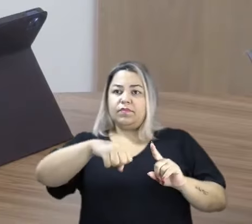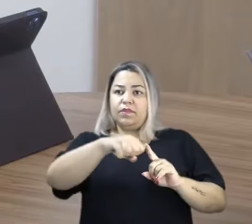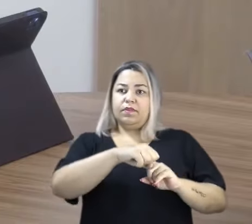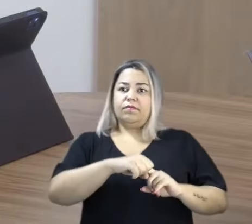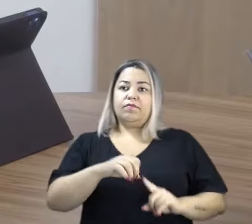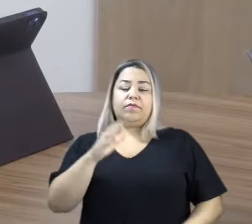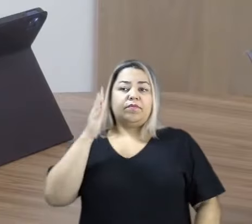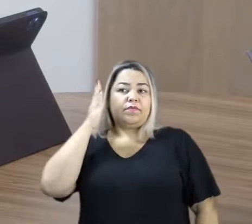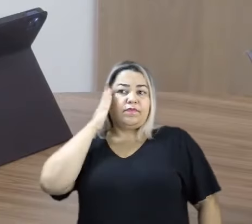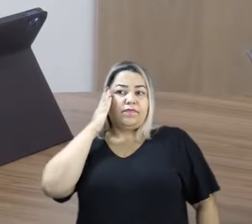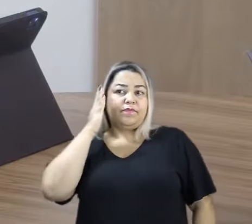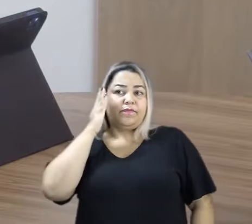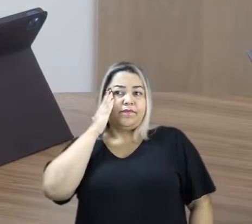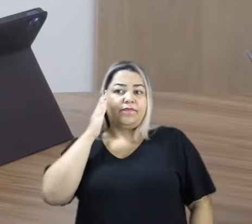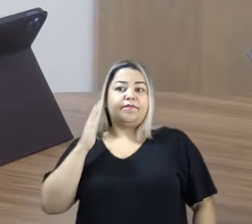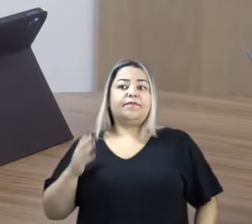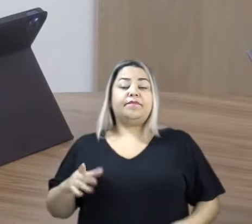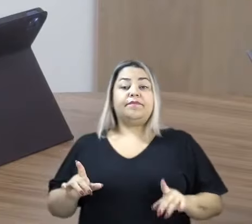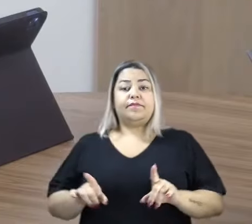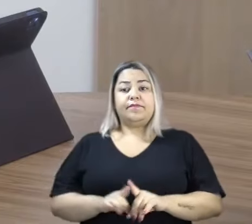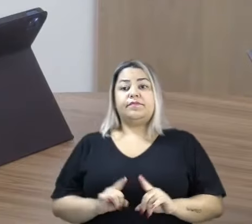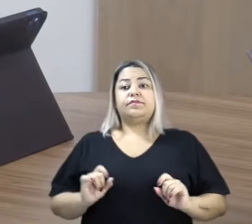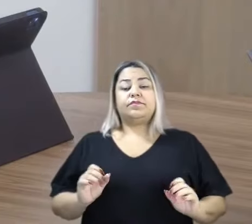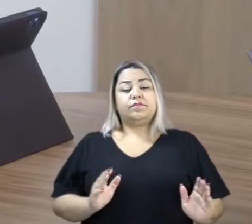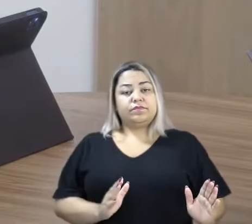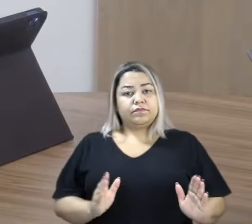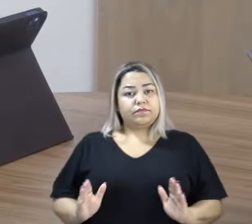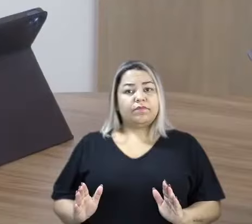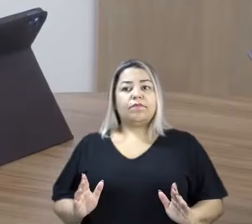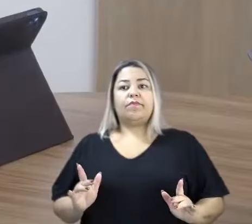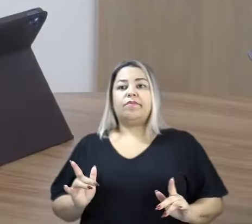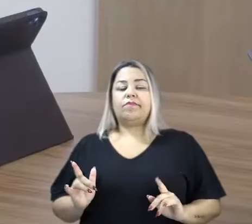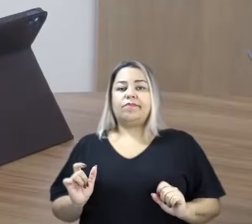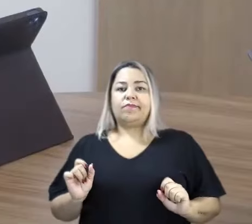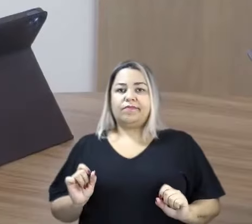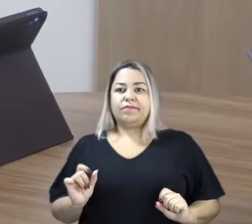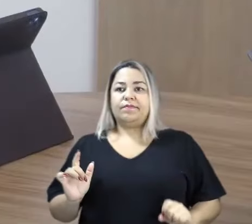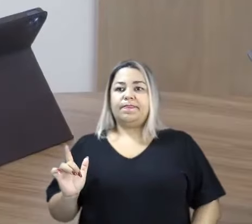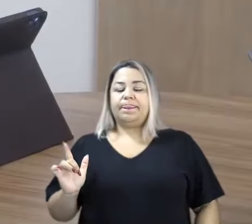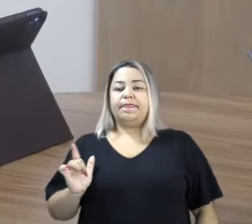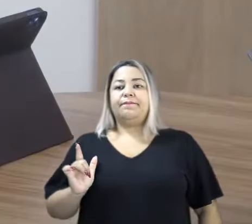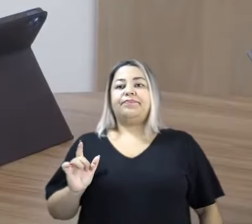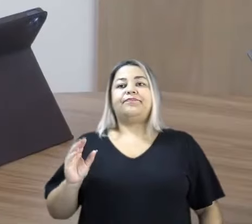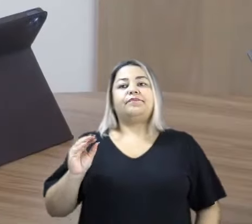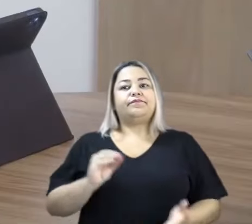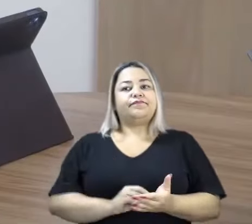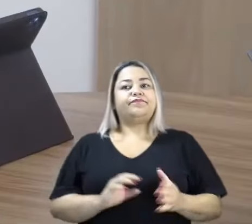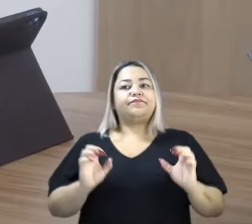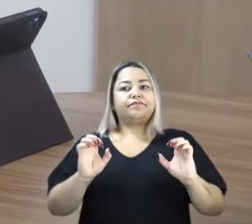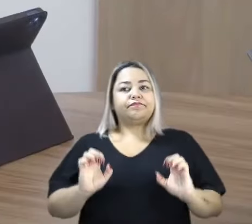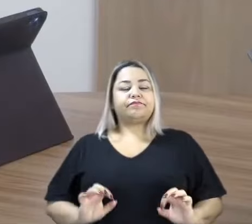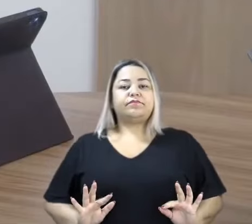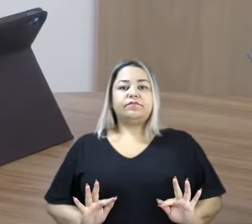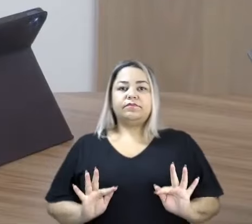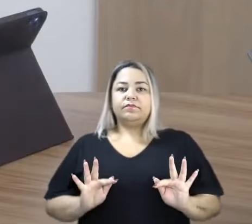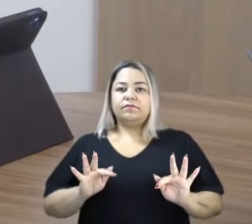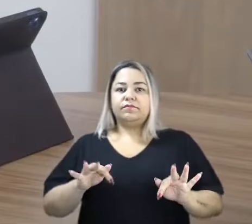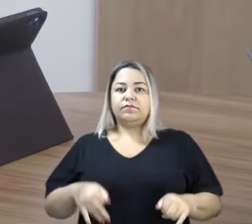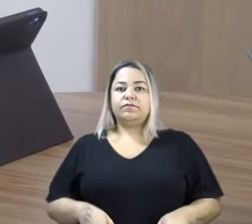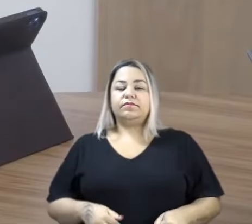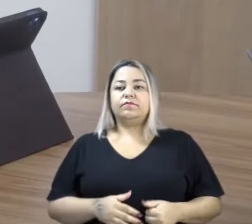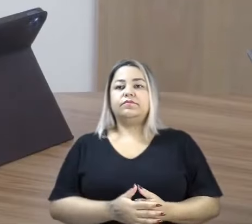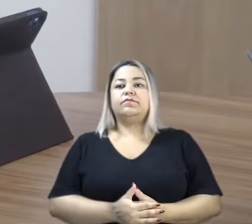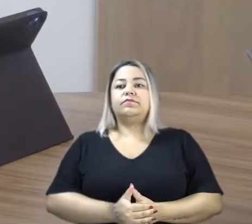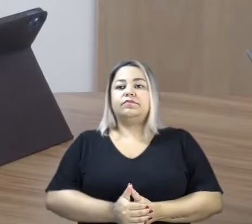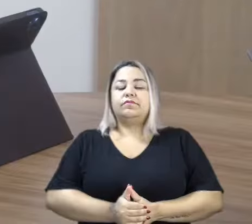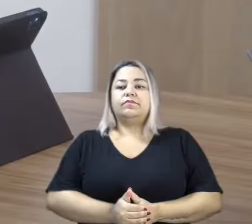você sabe quem está lá. Né? Que a gente vem de um processo, herdando um processo de desestruturação desde o final, né,